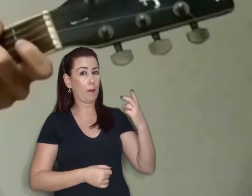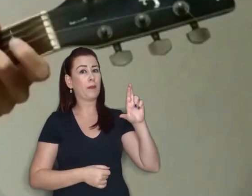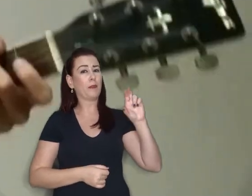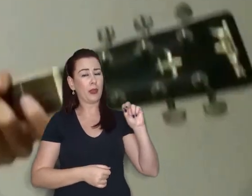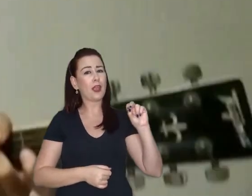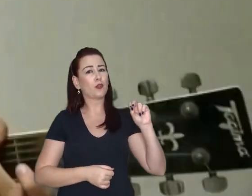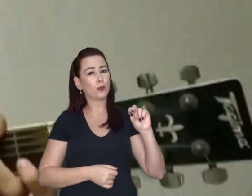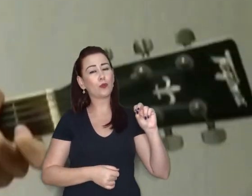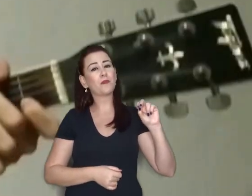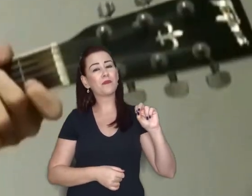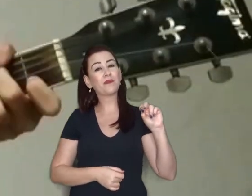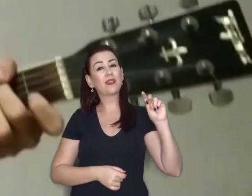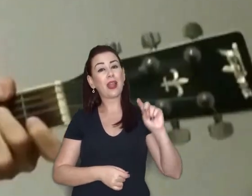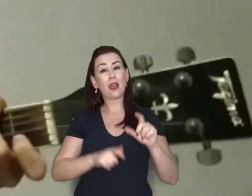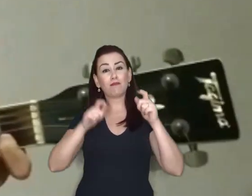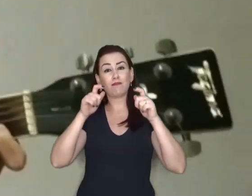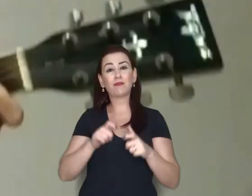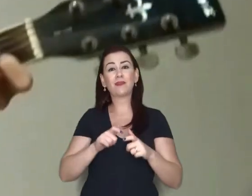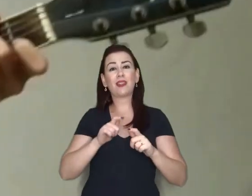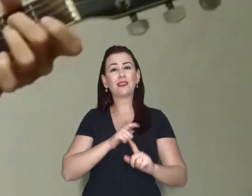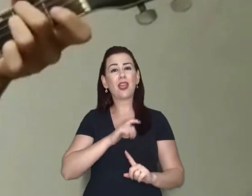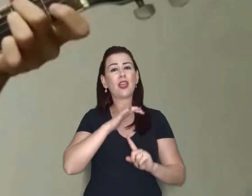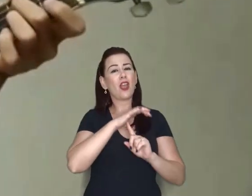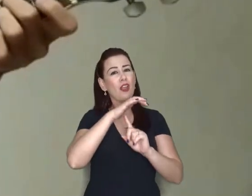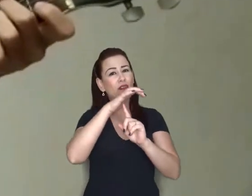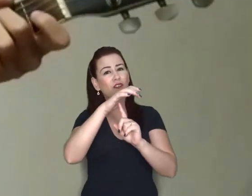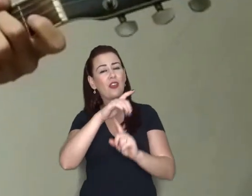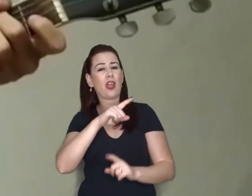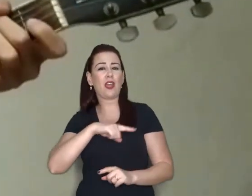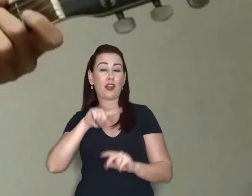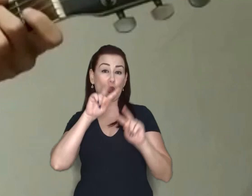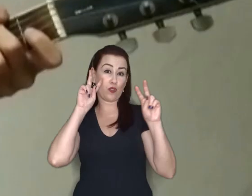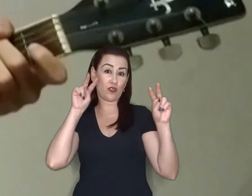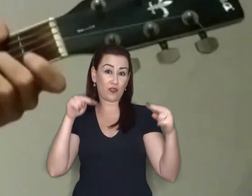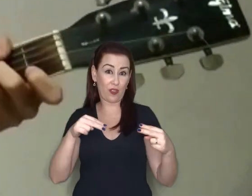Soledade, freiras com flores em arco,